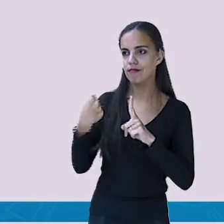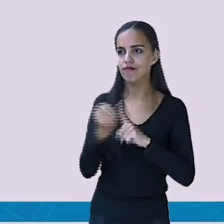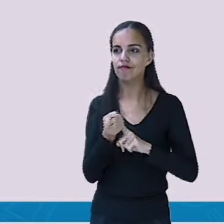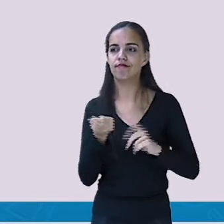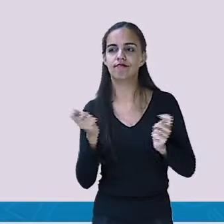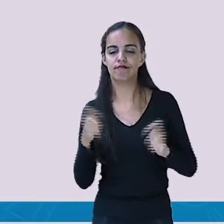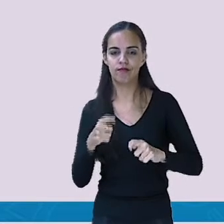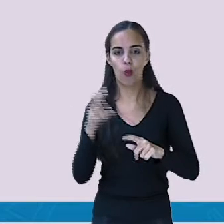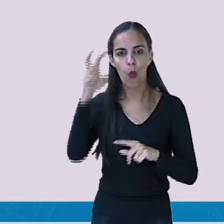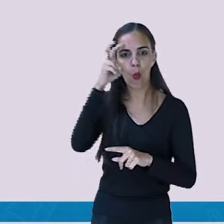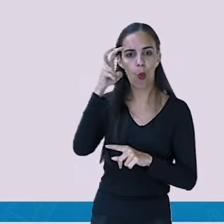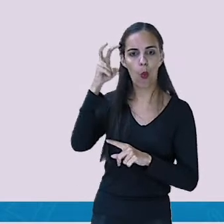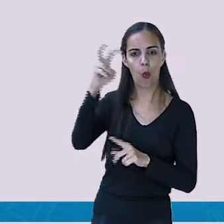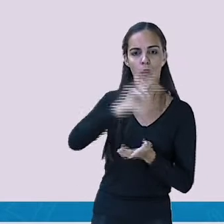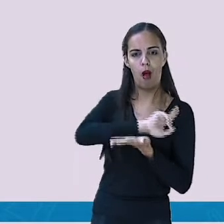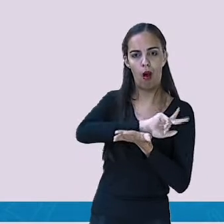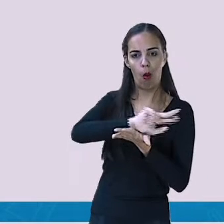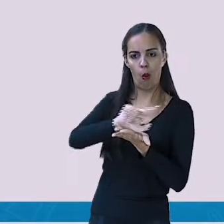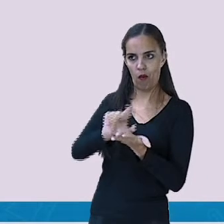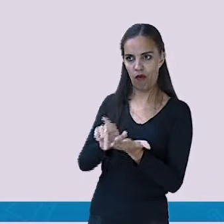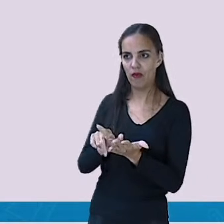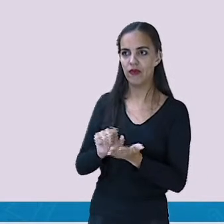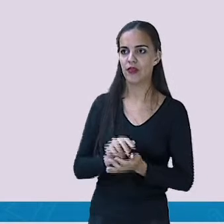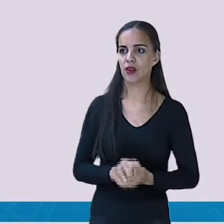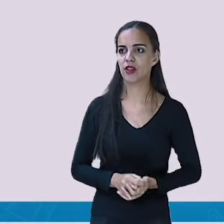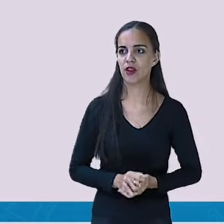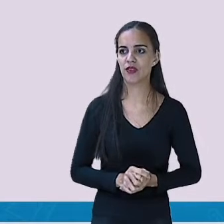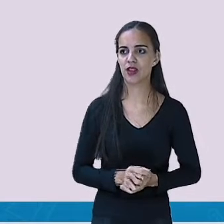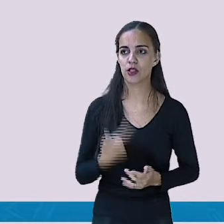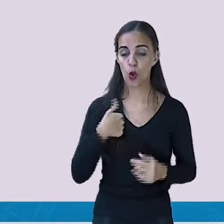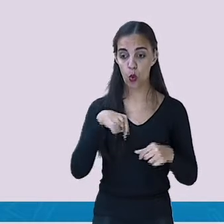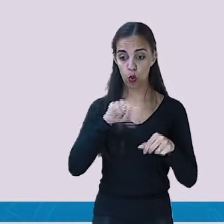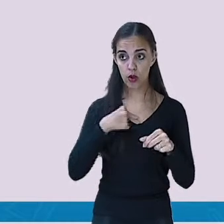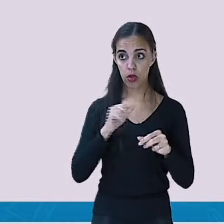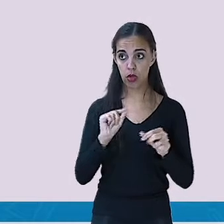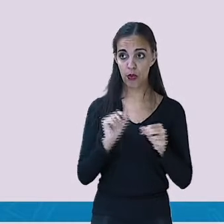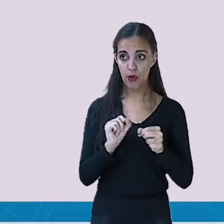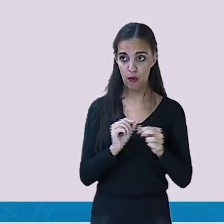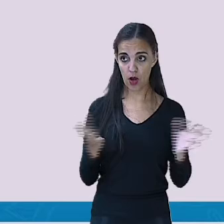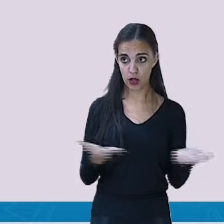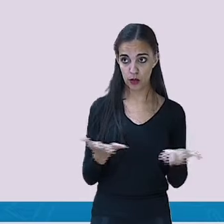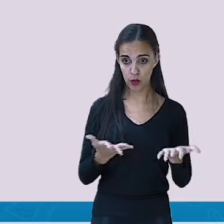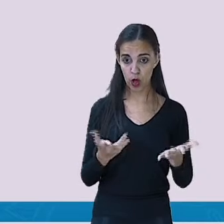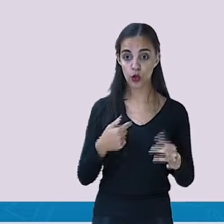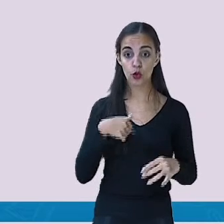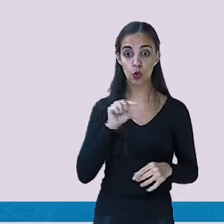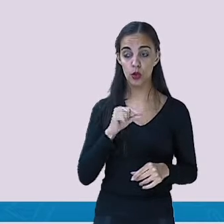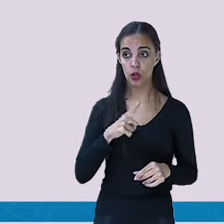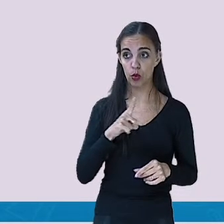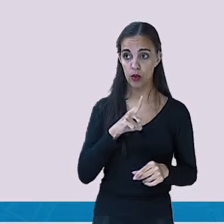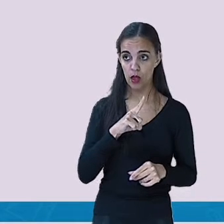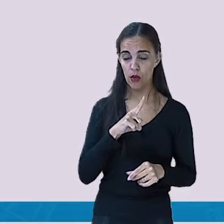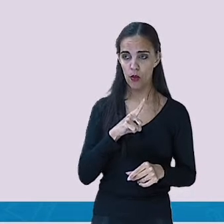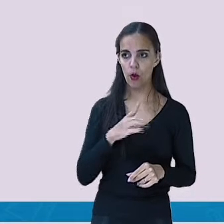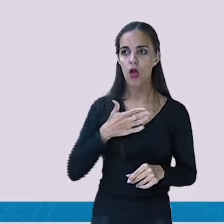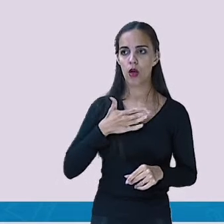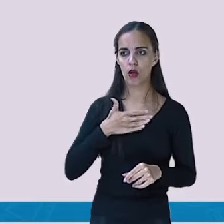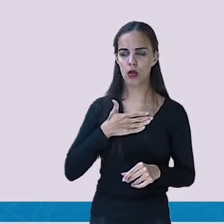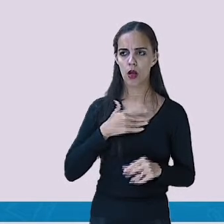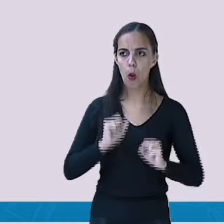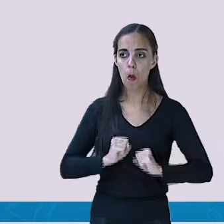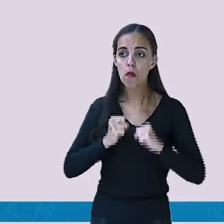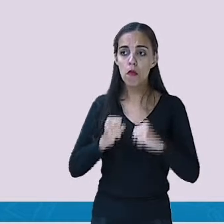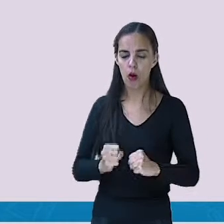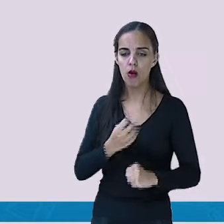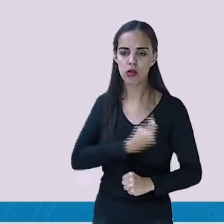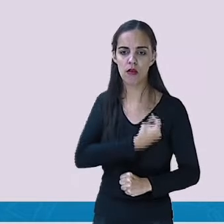a sustentabilidade é o que eu faço hoje com o que eu tenho para que eu